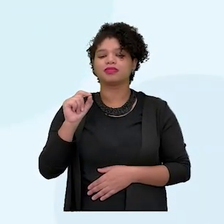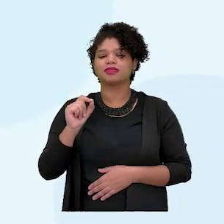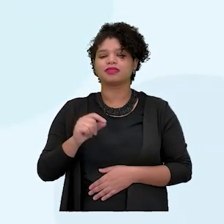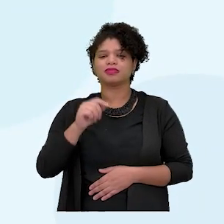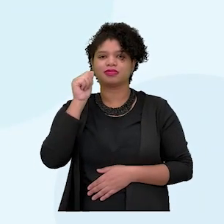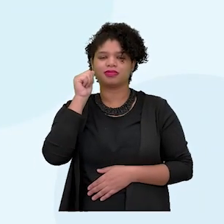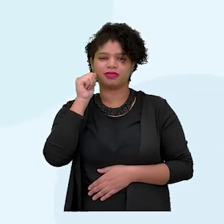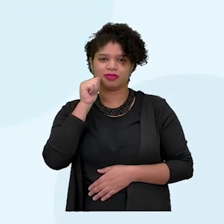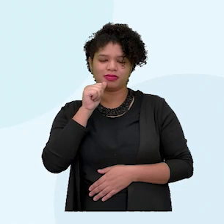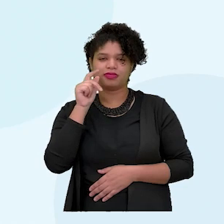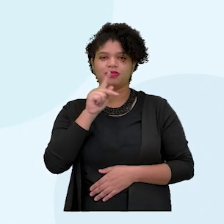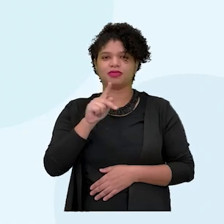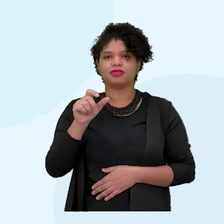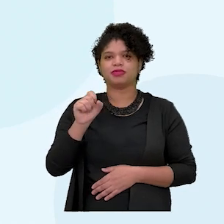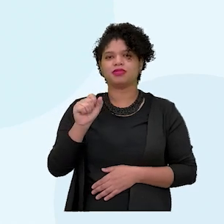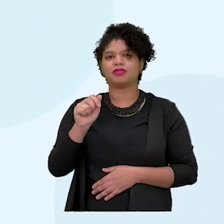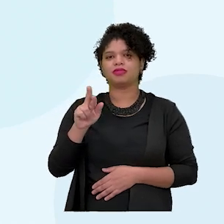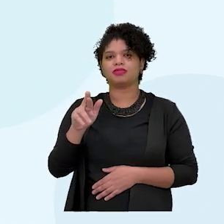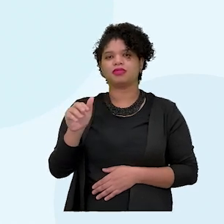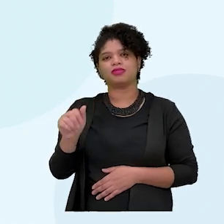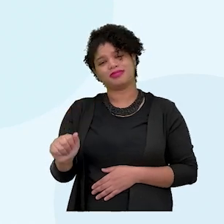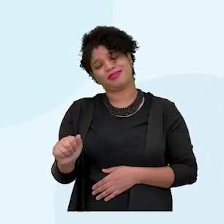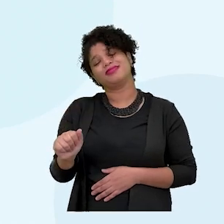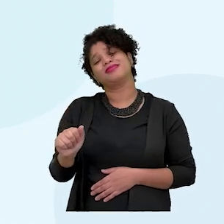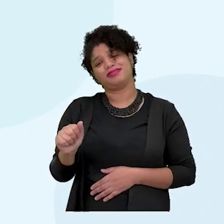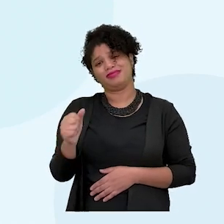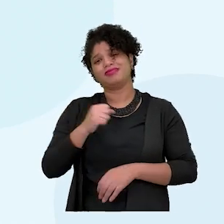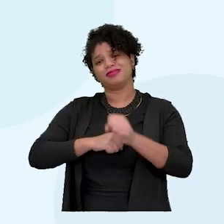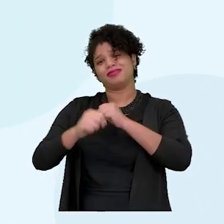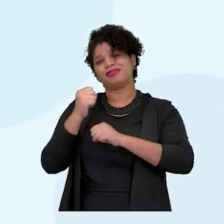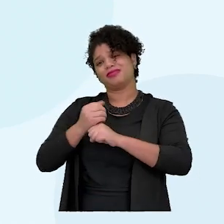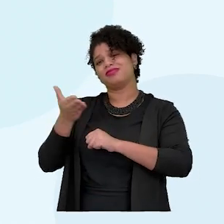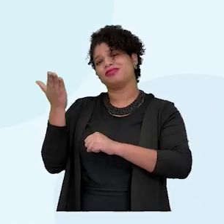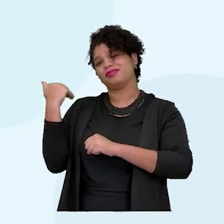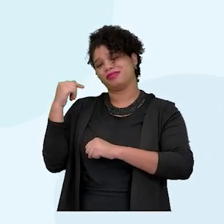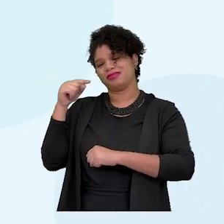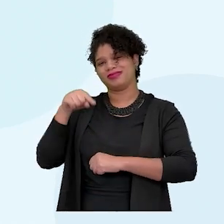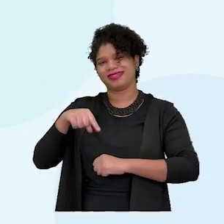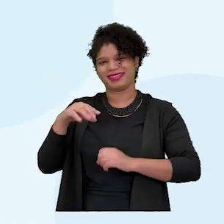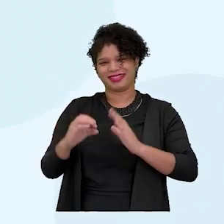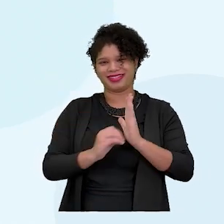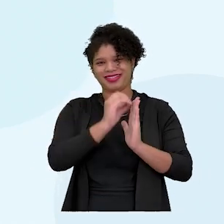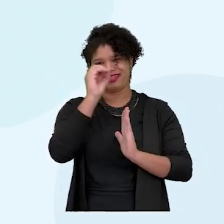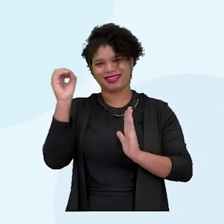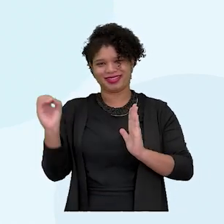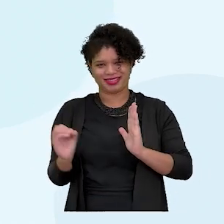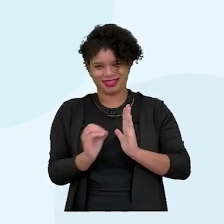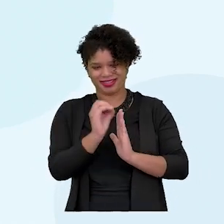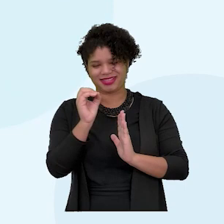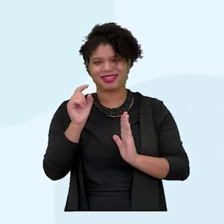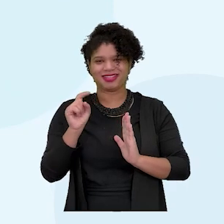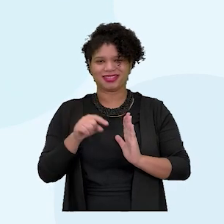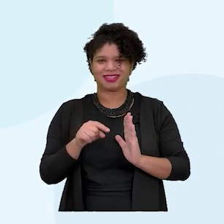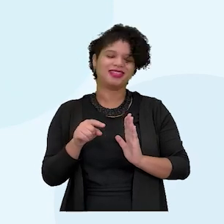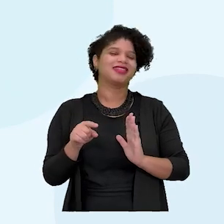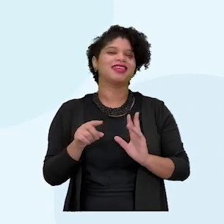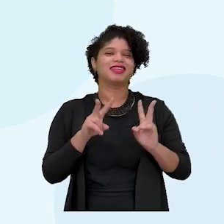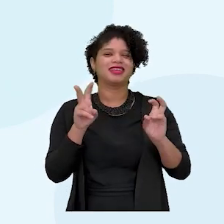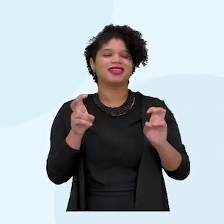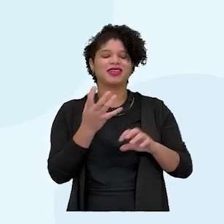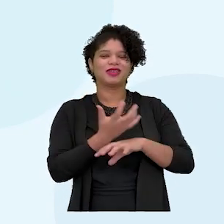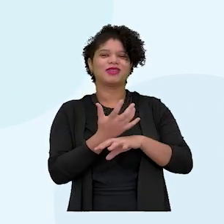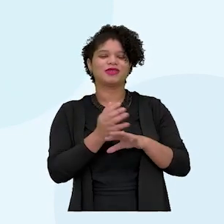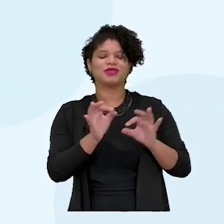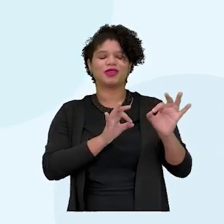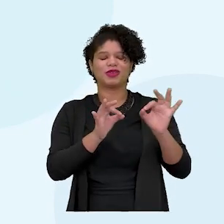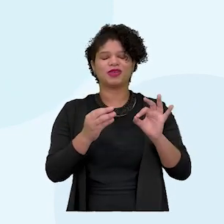queridíssima professora Sara, que era nosso professor aqui de centro de vida, de projeto de vida no centro de vida. Ê, Sara,